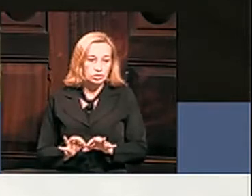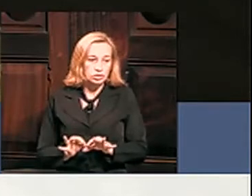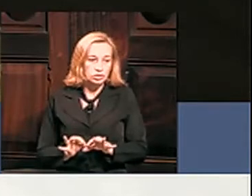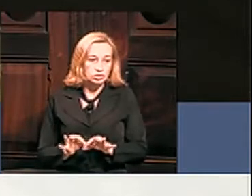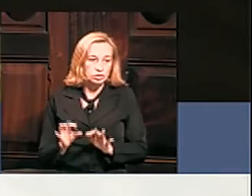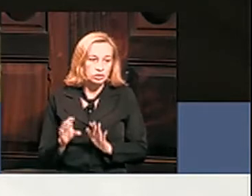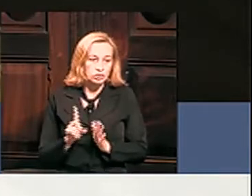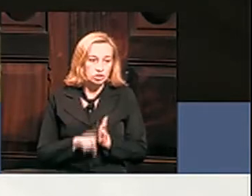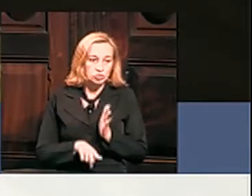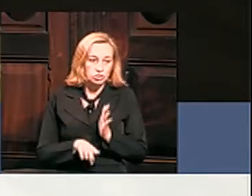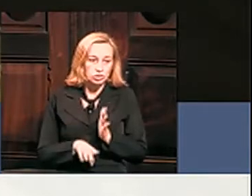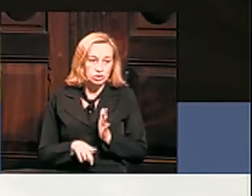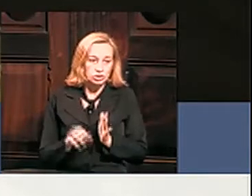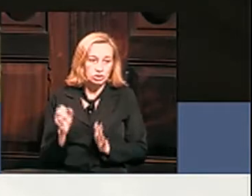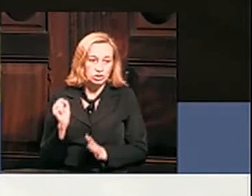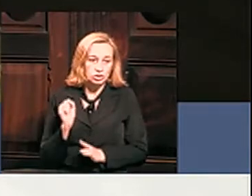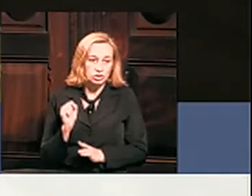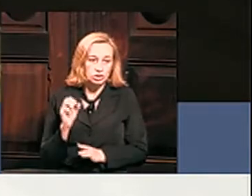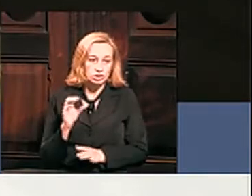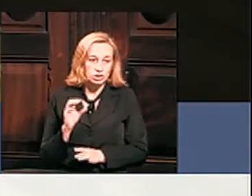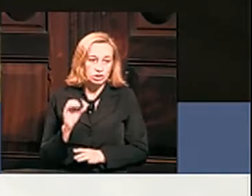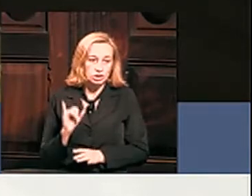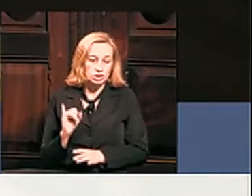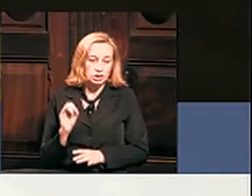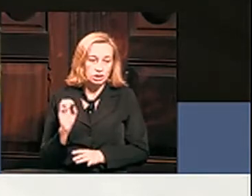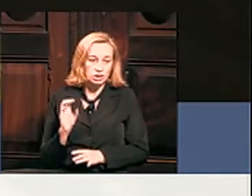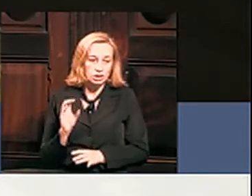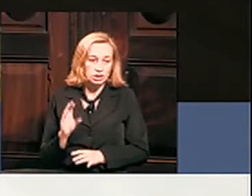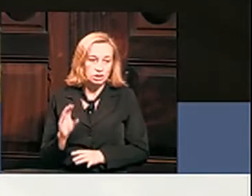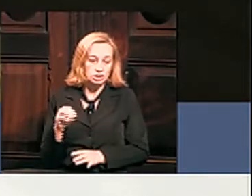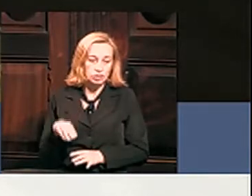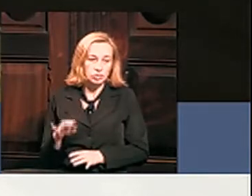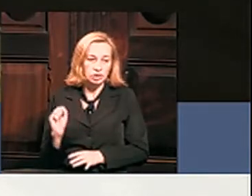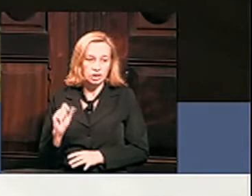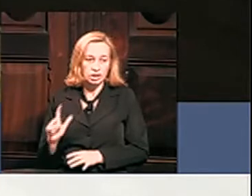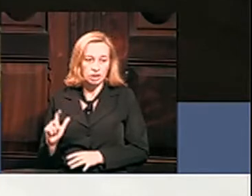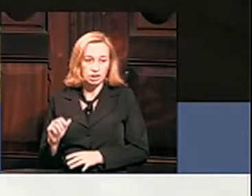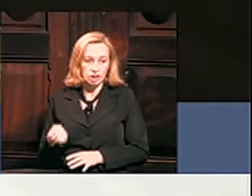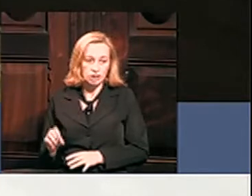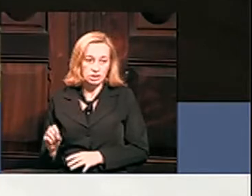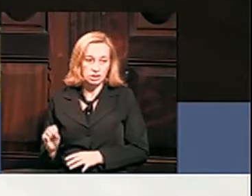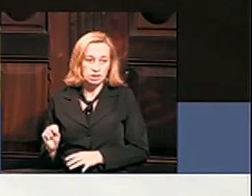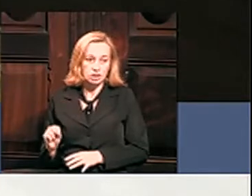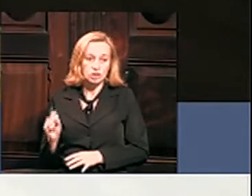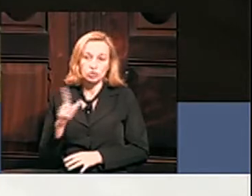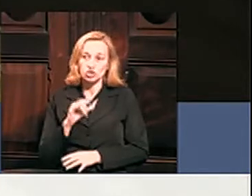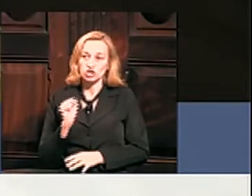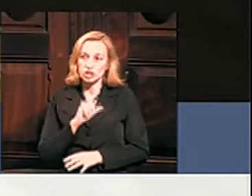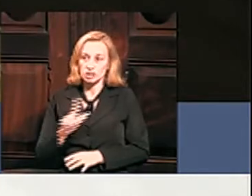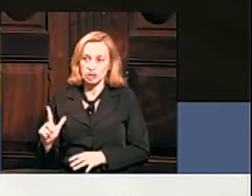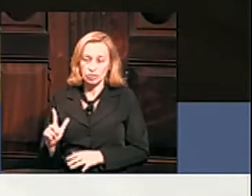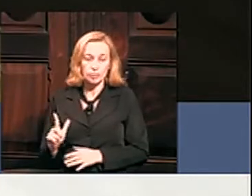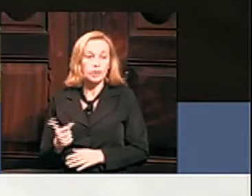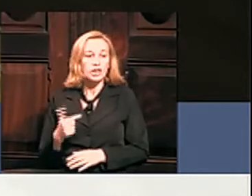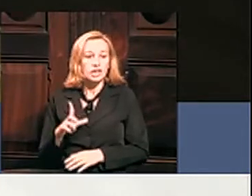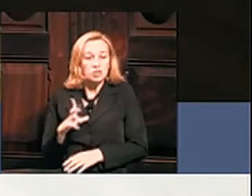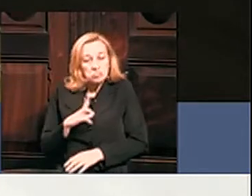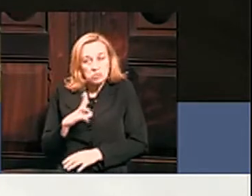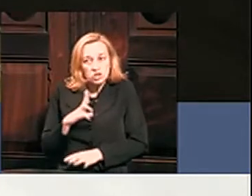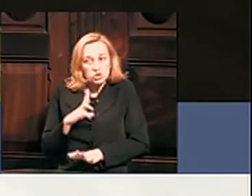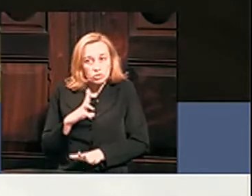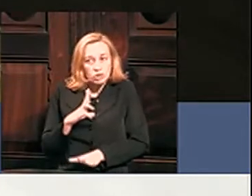da redução do ICMS do diesel. E eu, particularmente,